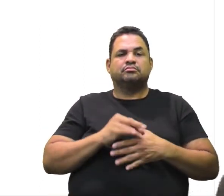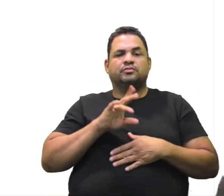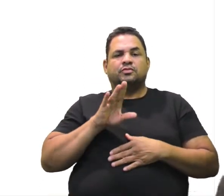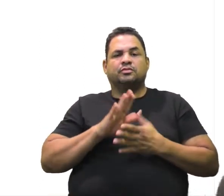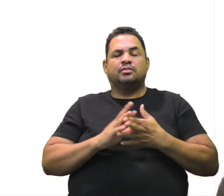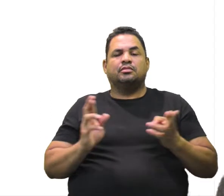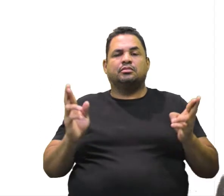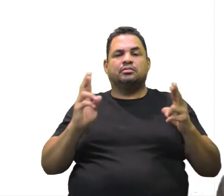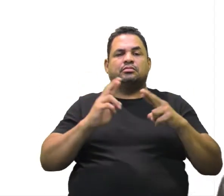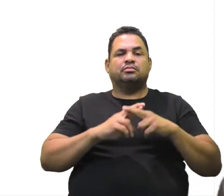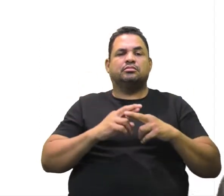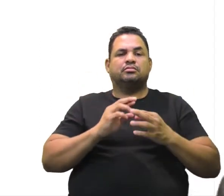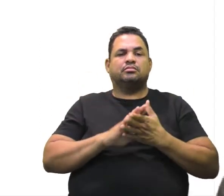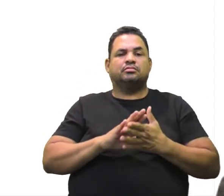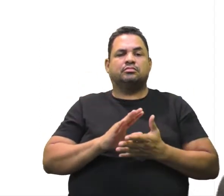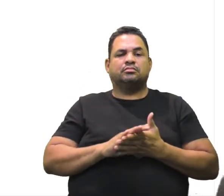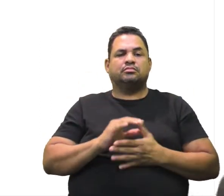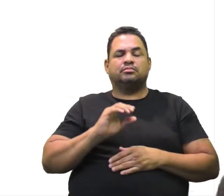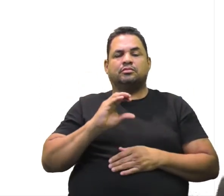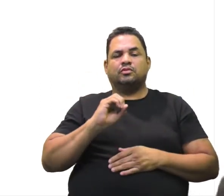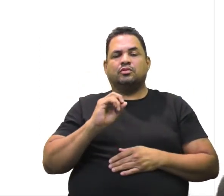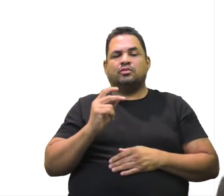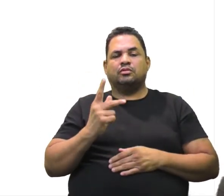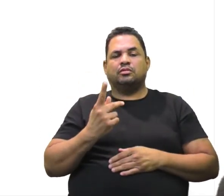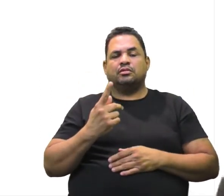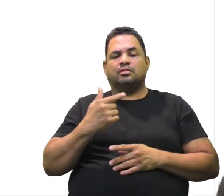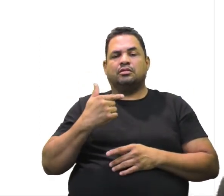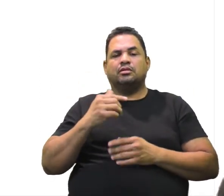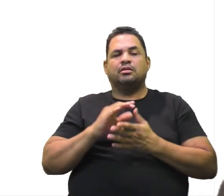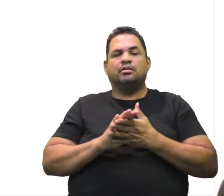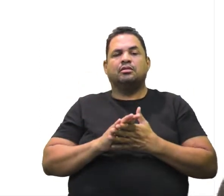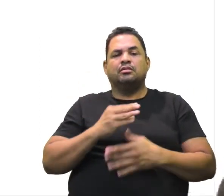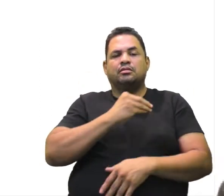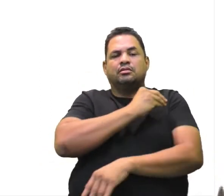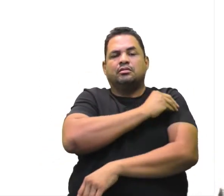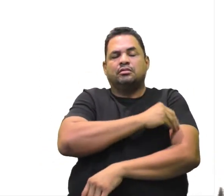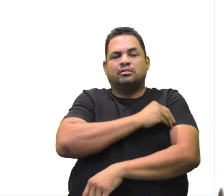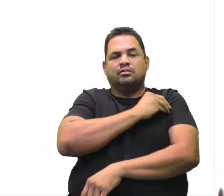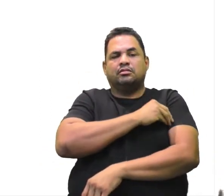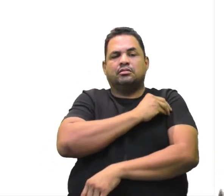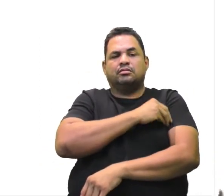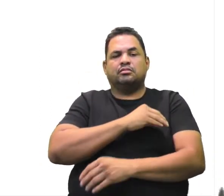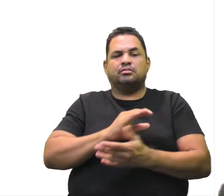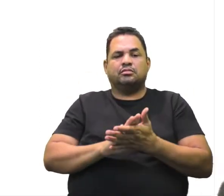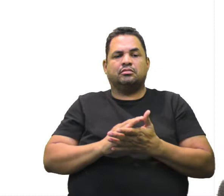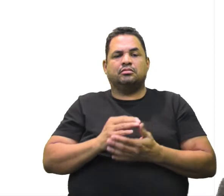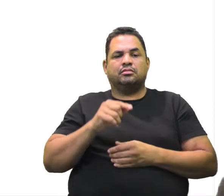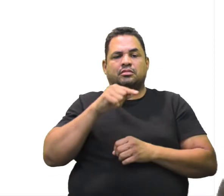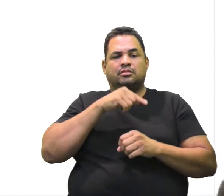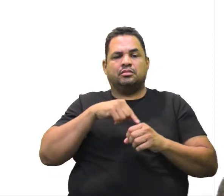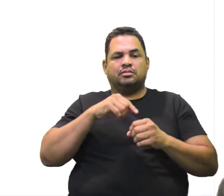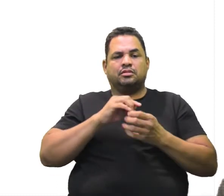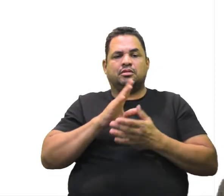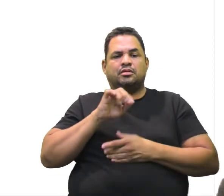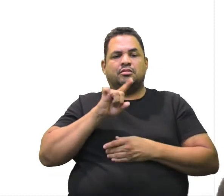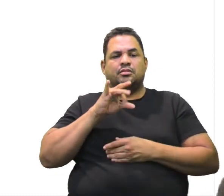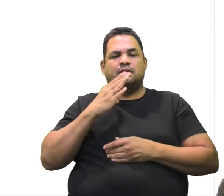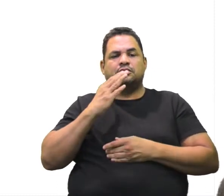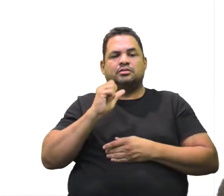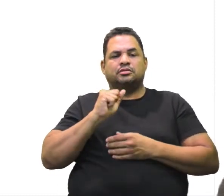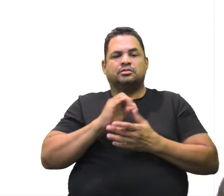quê? Com a hidroxila alcoólica, com os anéis